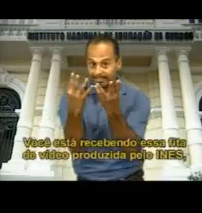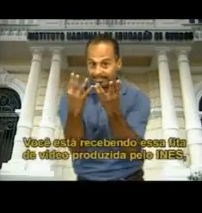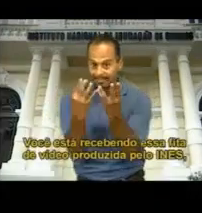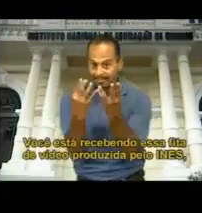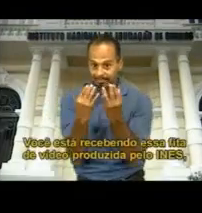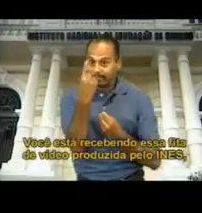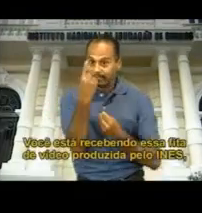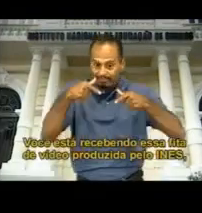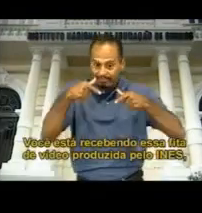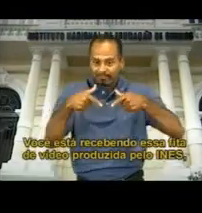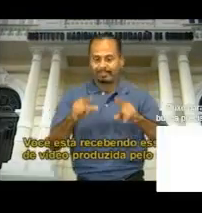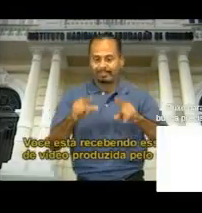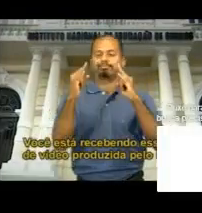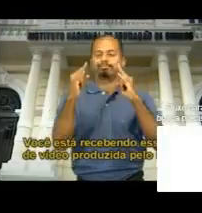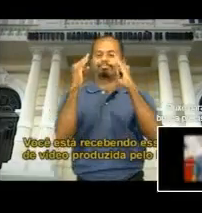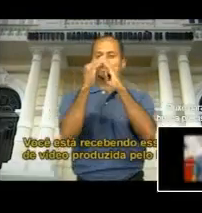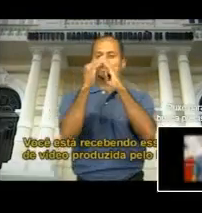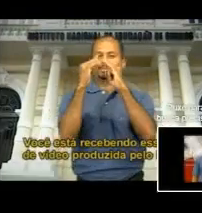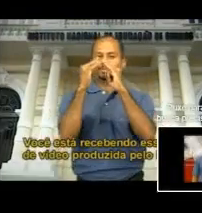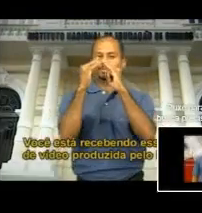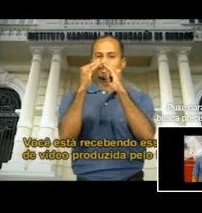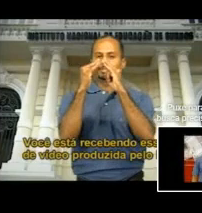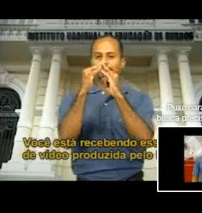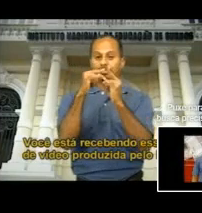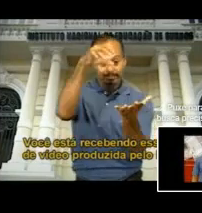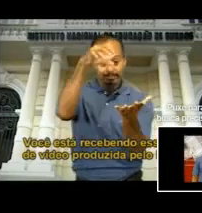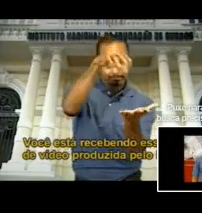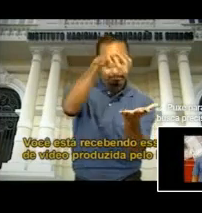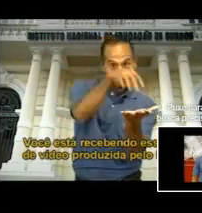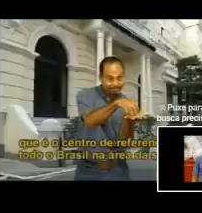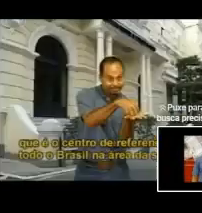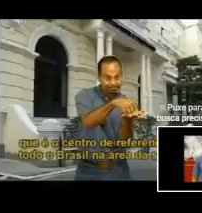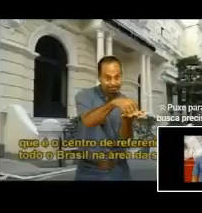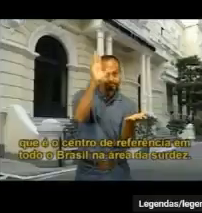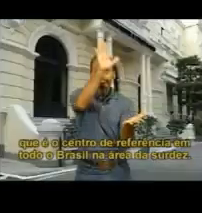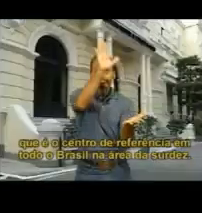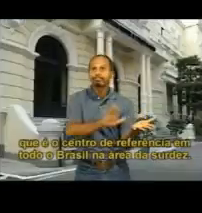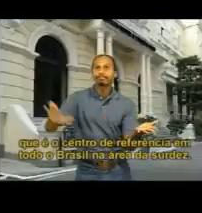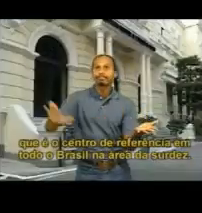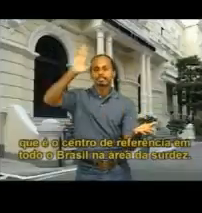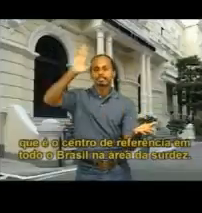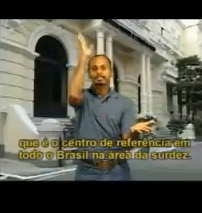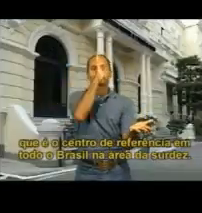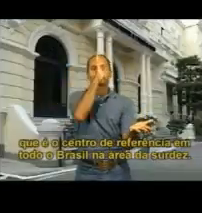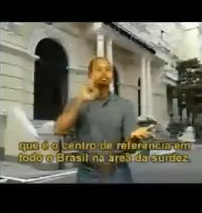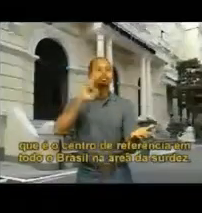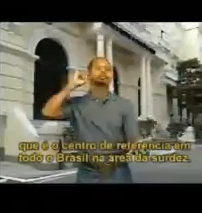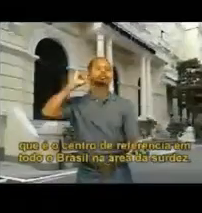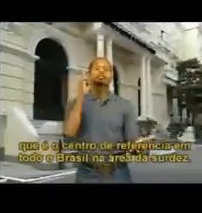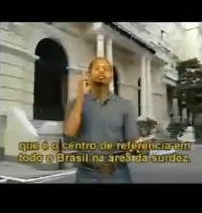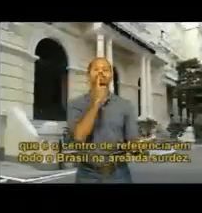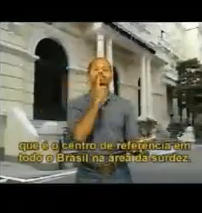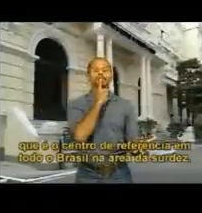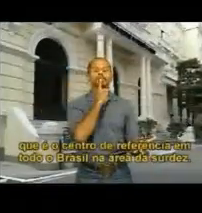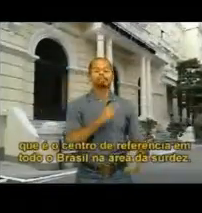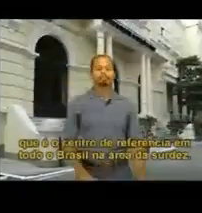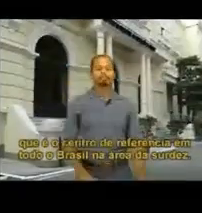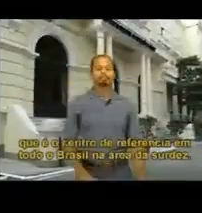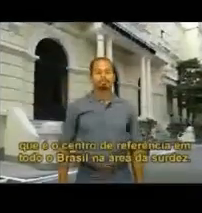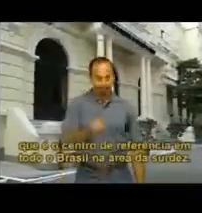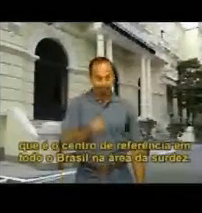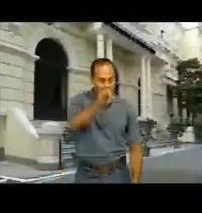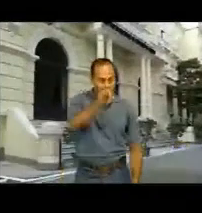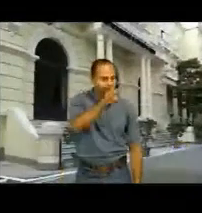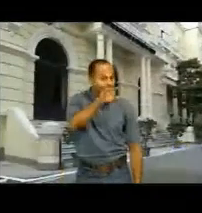Você está recebendo esta fita de vídeo produzida pelo INES, que é o centro de referência em todo o Brasil na área